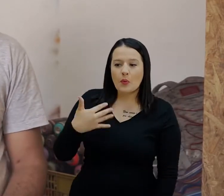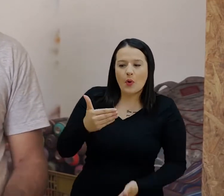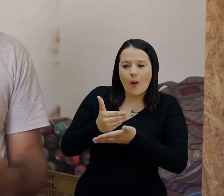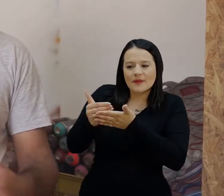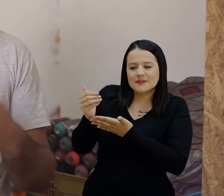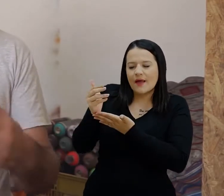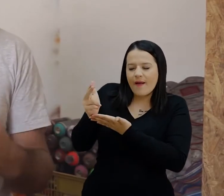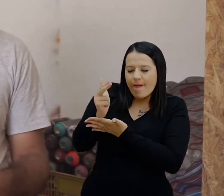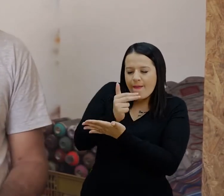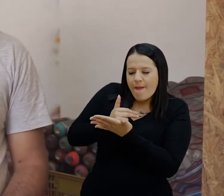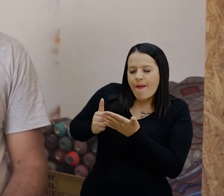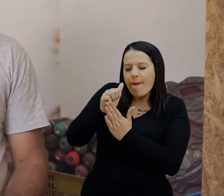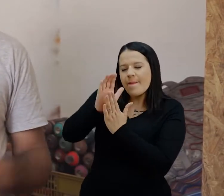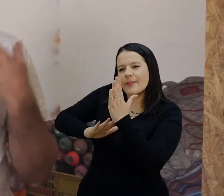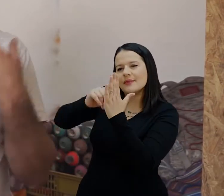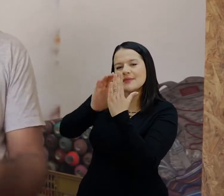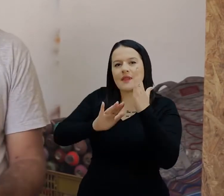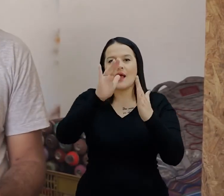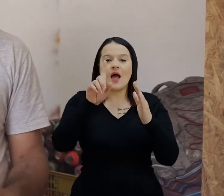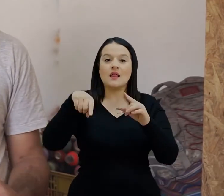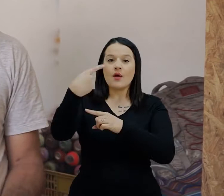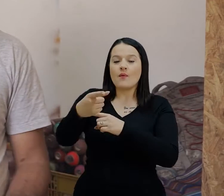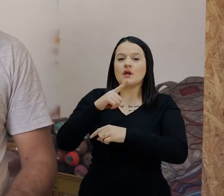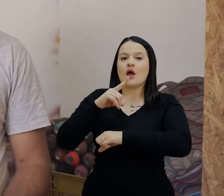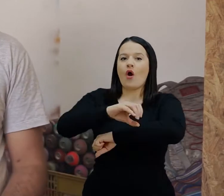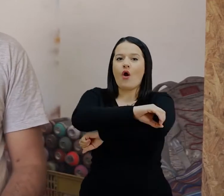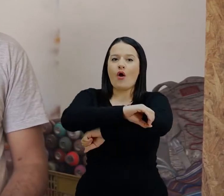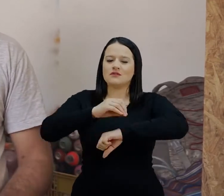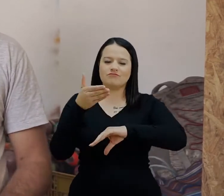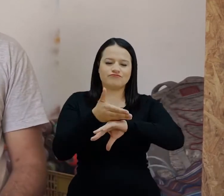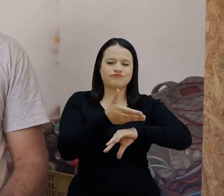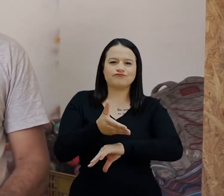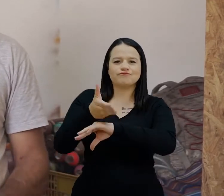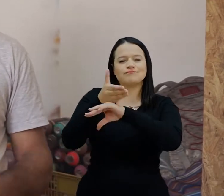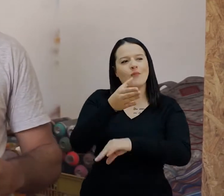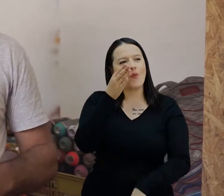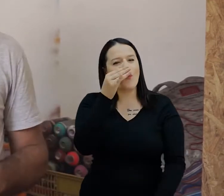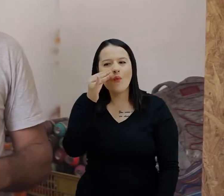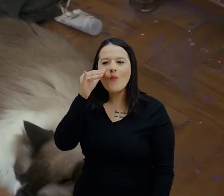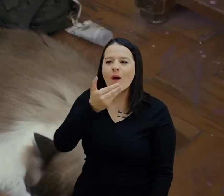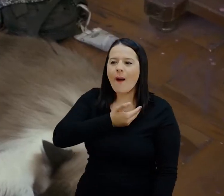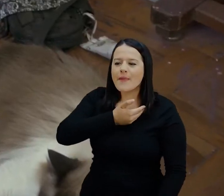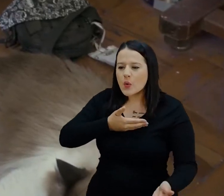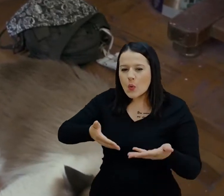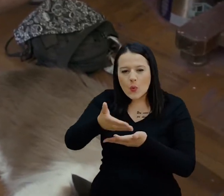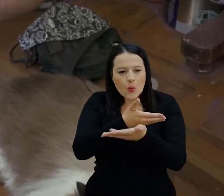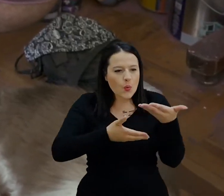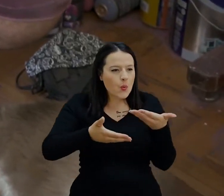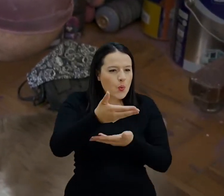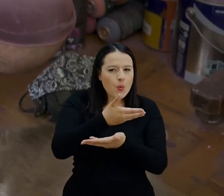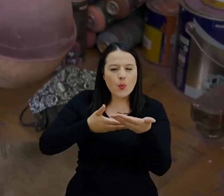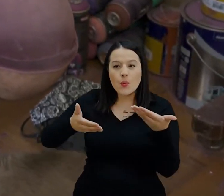a pintar. Aí depois, com o tempo, comecei a frequentar algumas oficinas de grafite, e conhecer mais amigos e criar uma